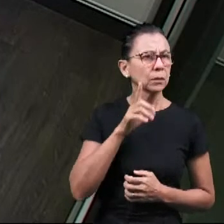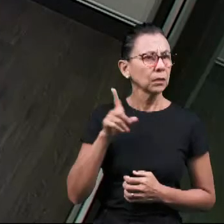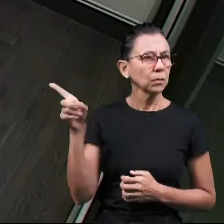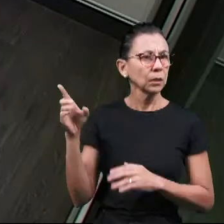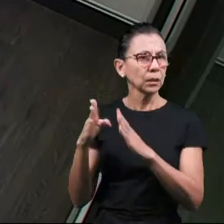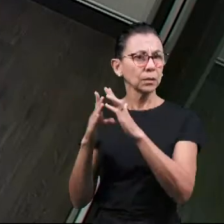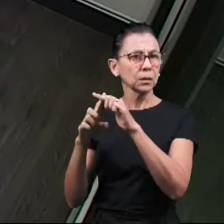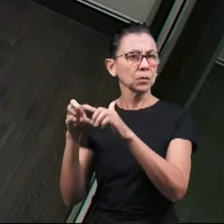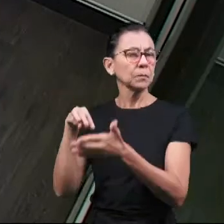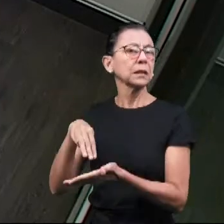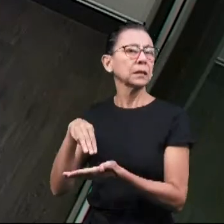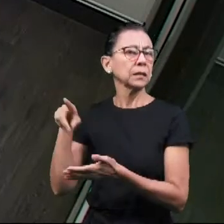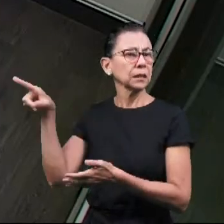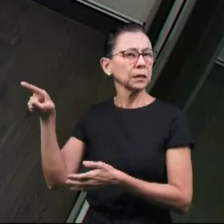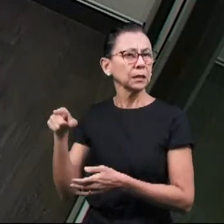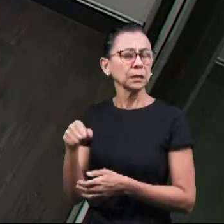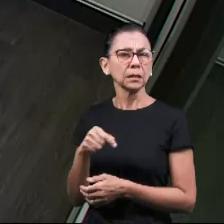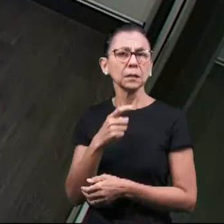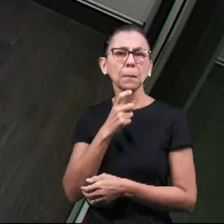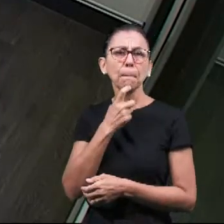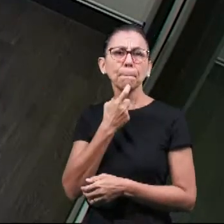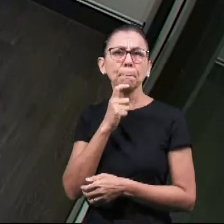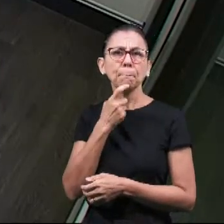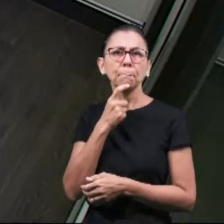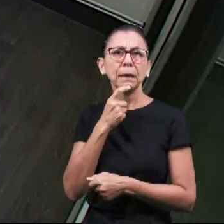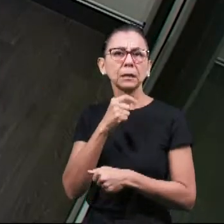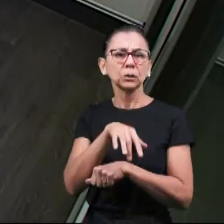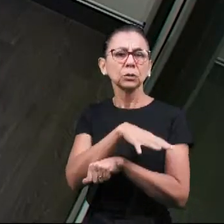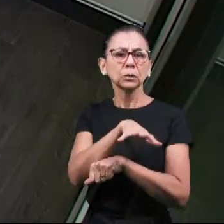Maranata, ali perto da pracinha. Aí